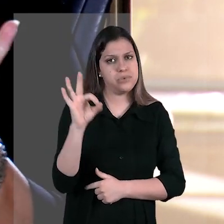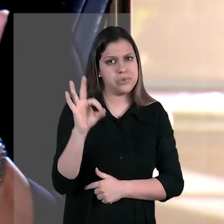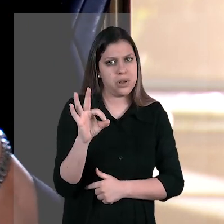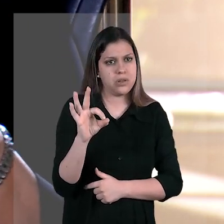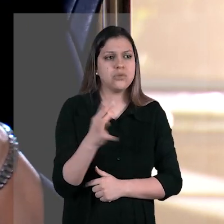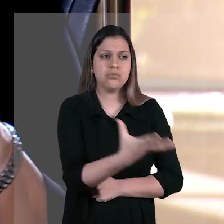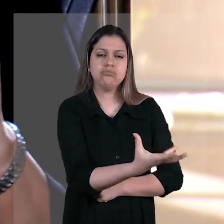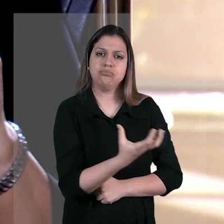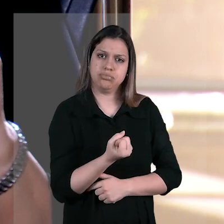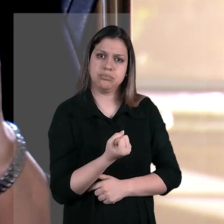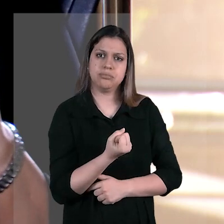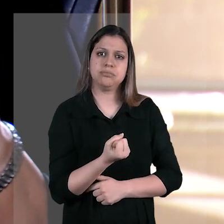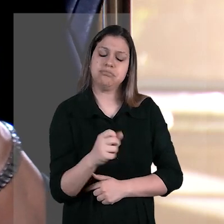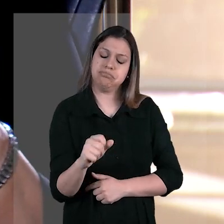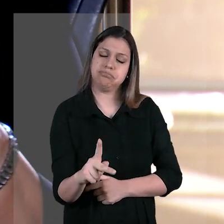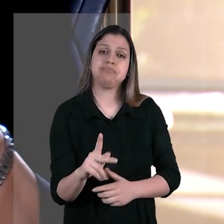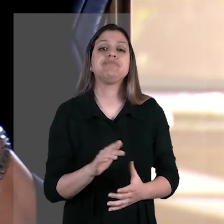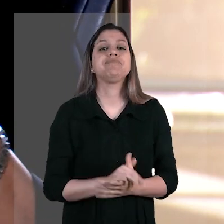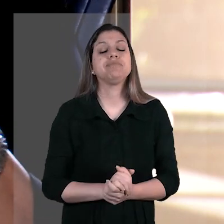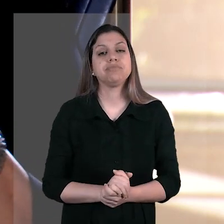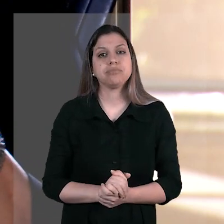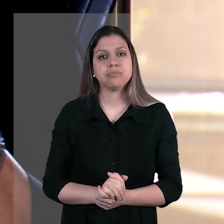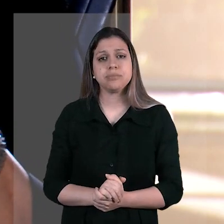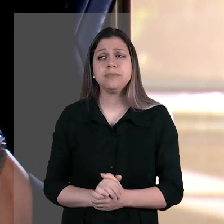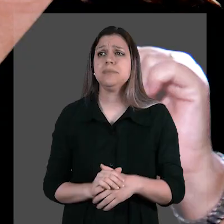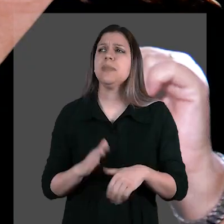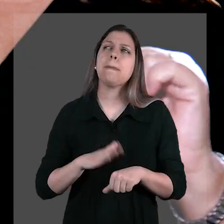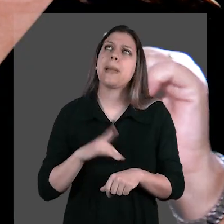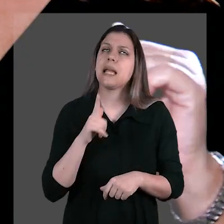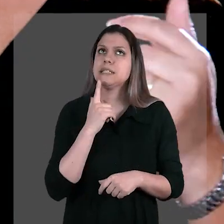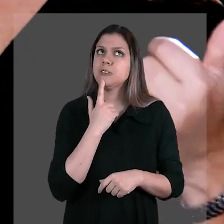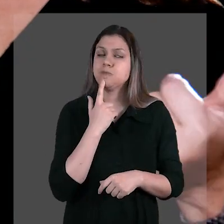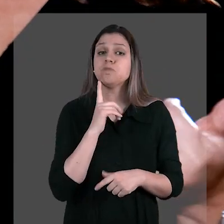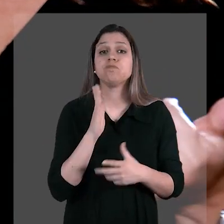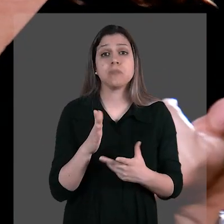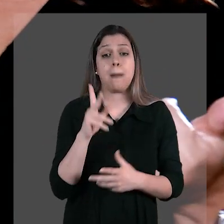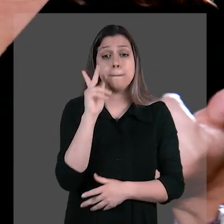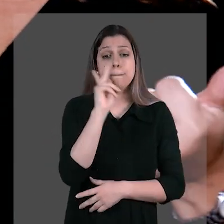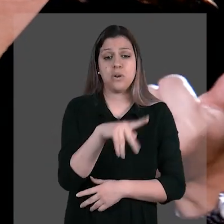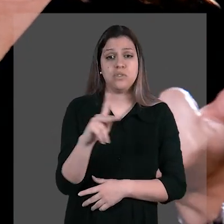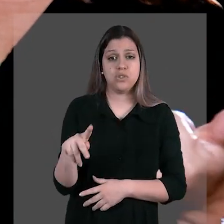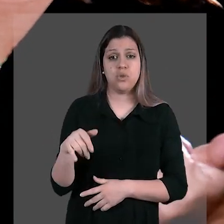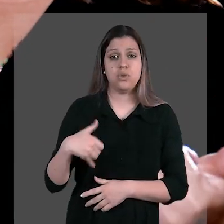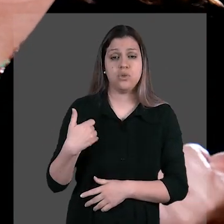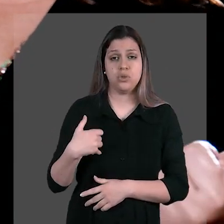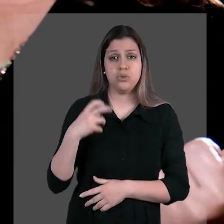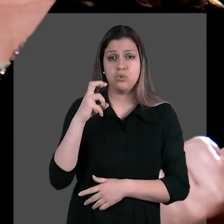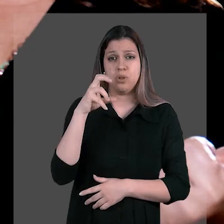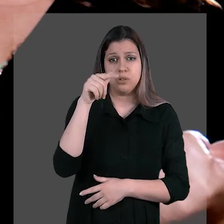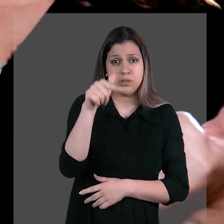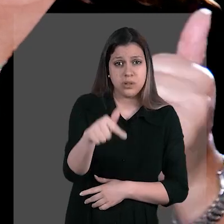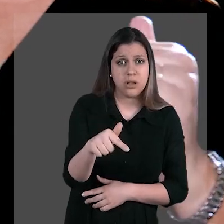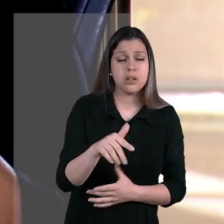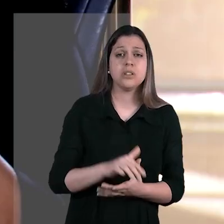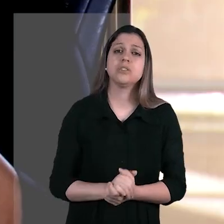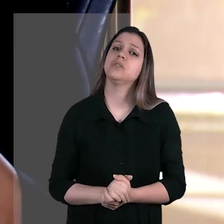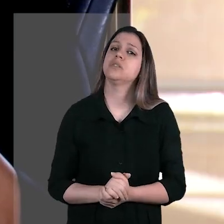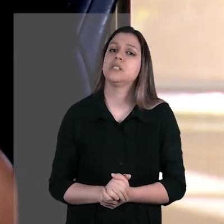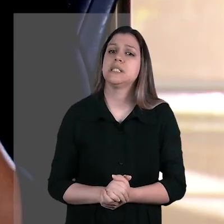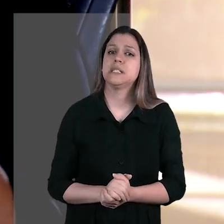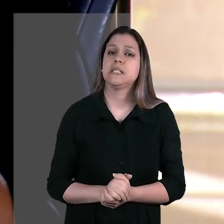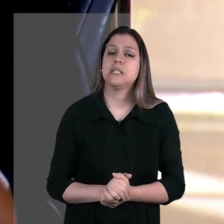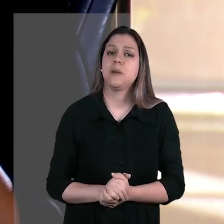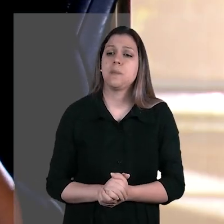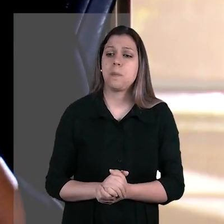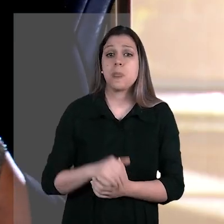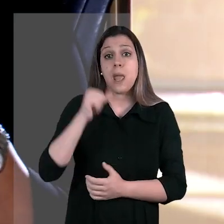Tá? O que mais? Vamos colocar lá. Professores, 57 anos, né? A